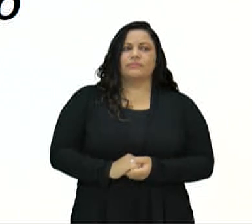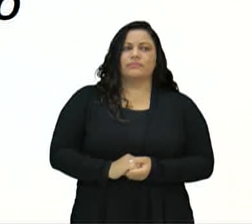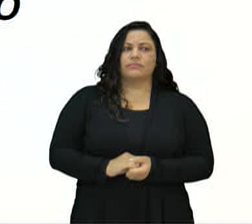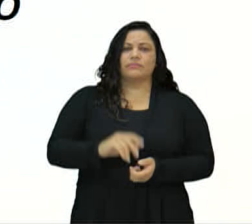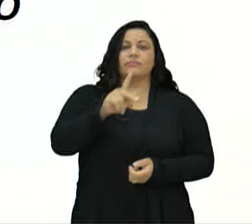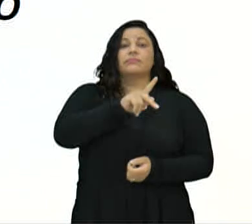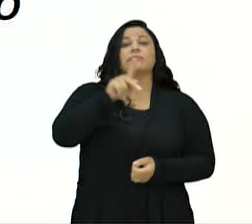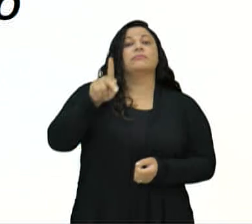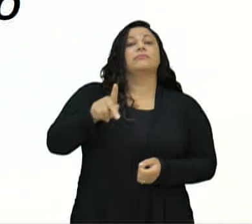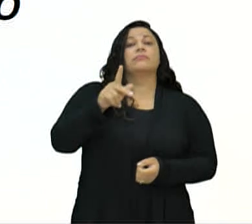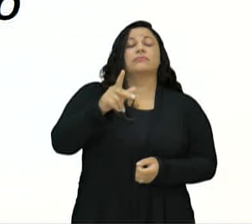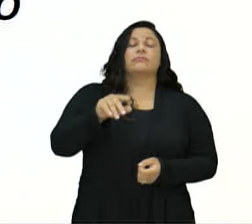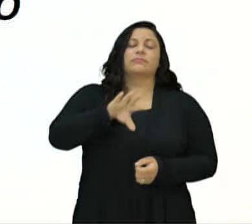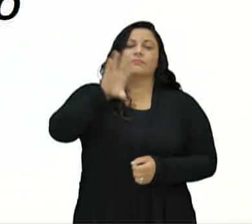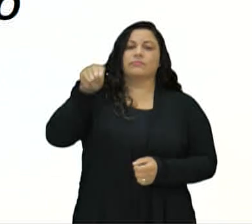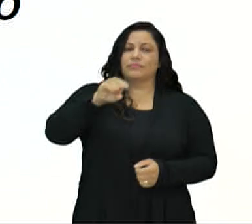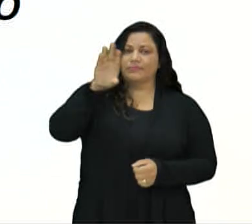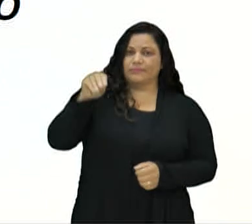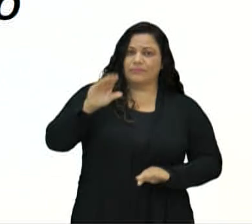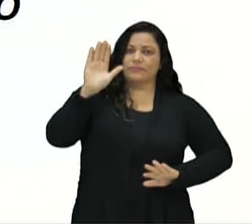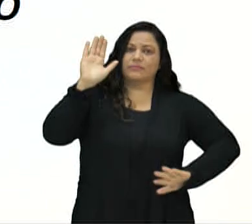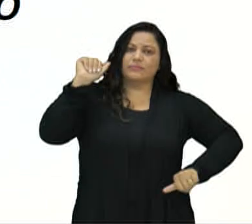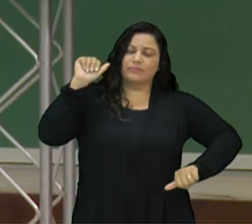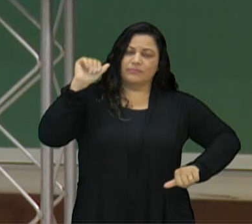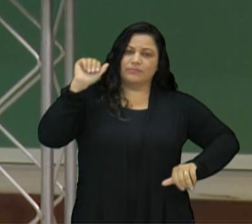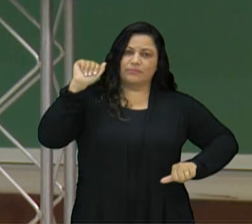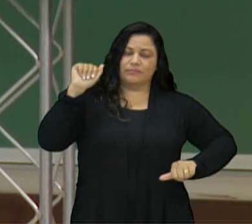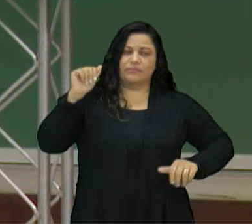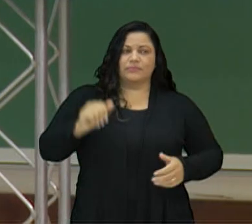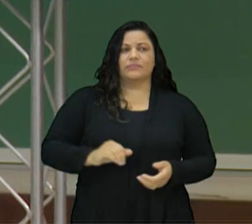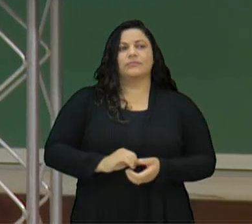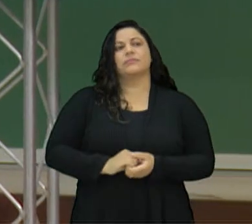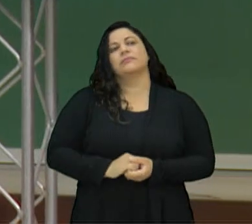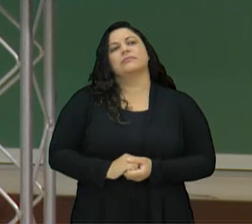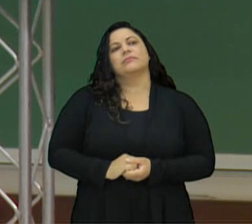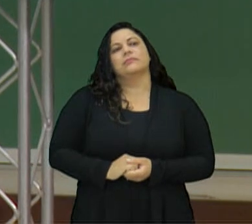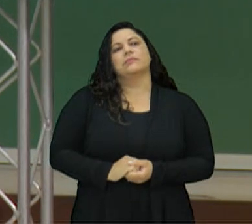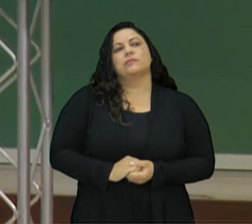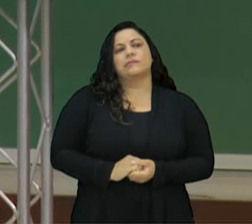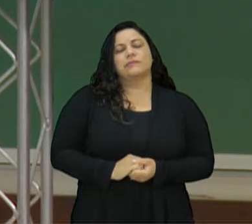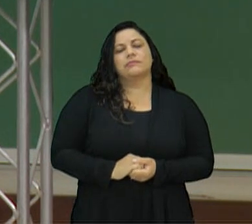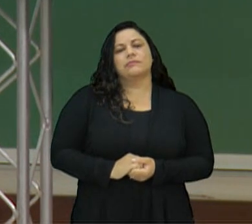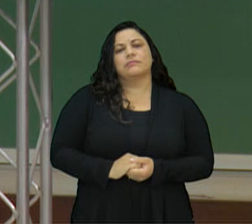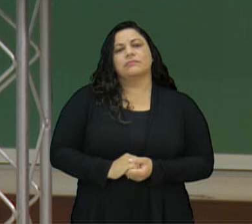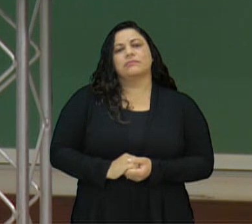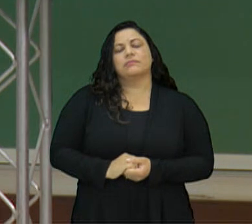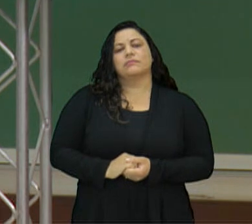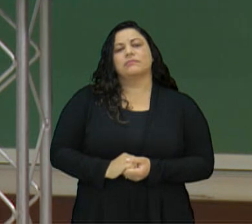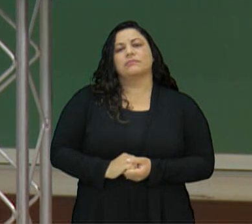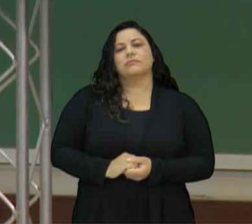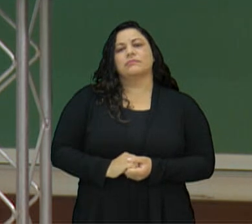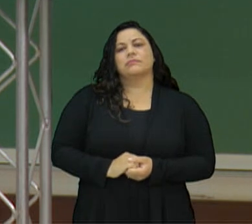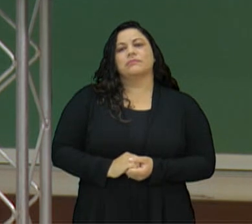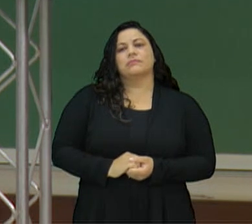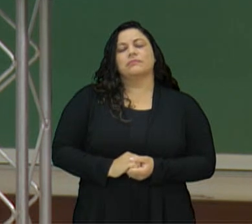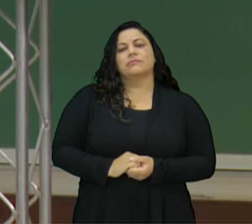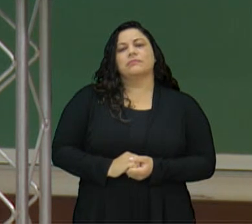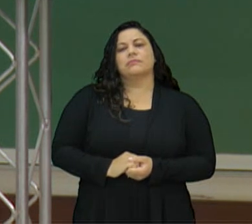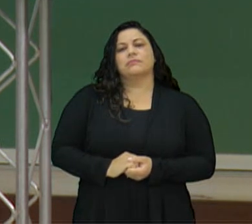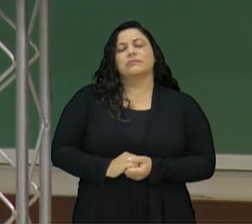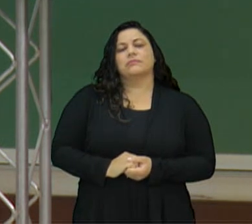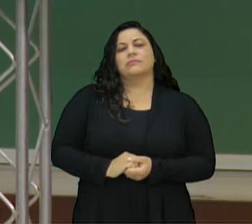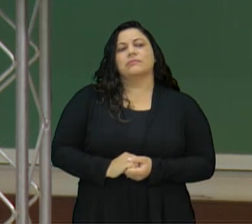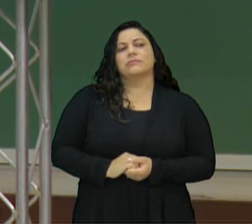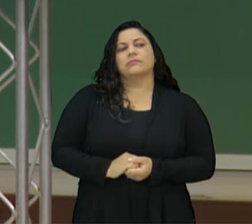o teléfono de contato. Então, a ver, o classificado é um texto breve,